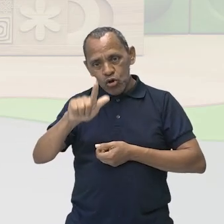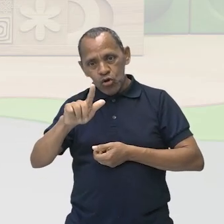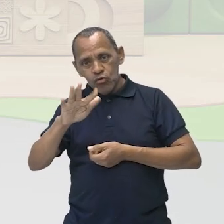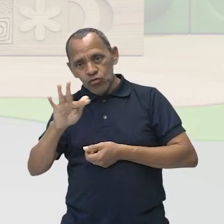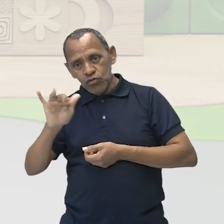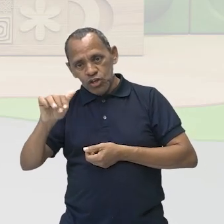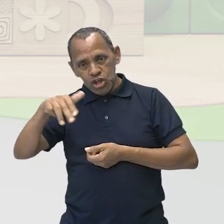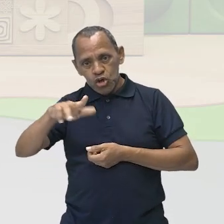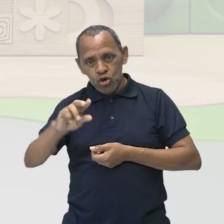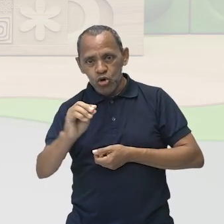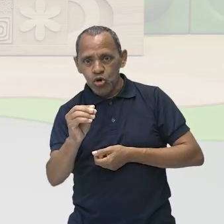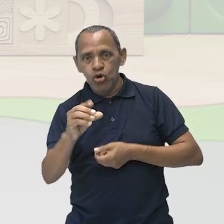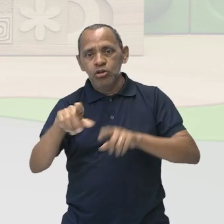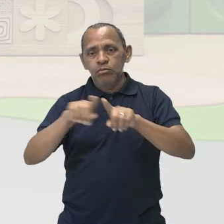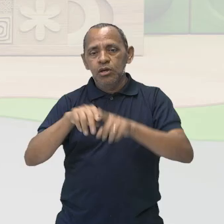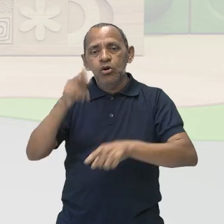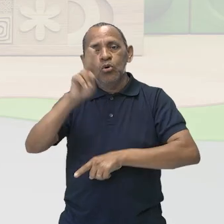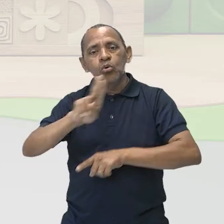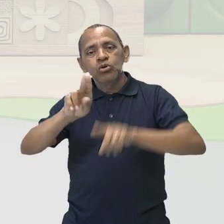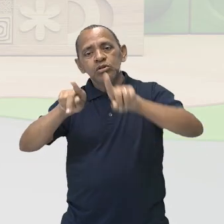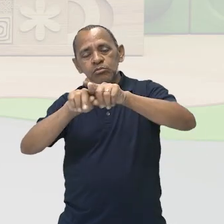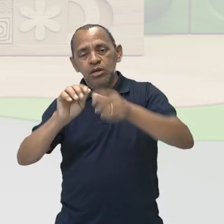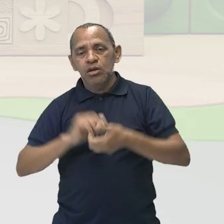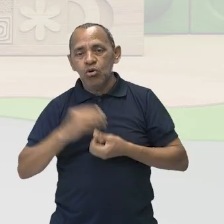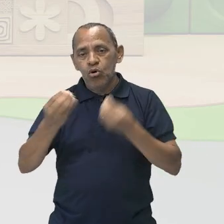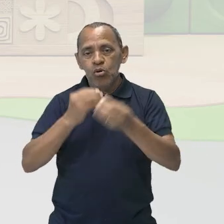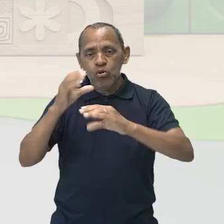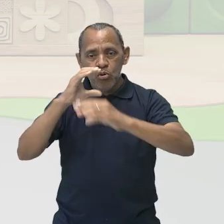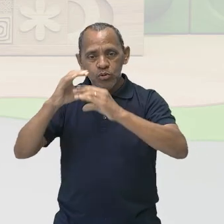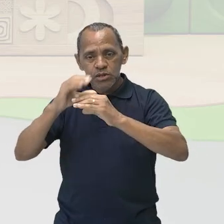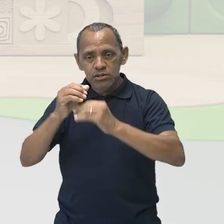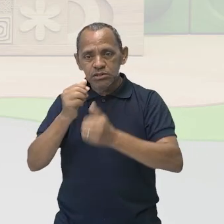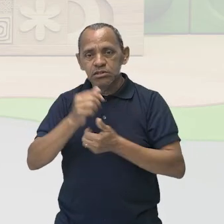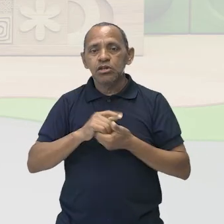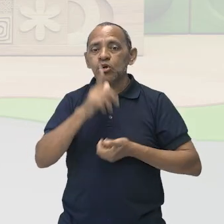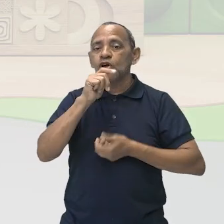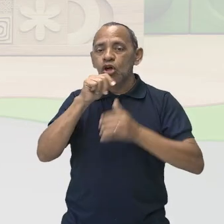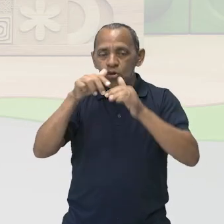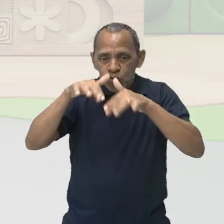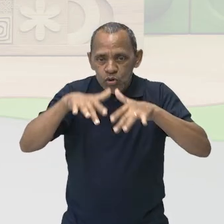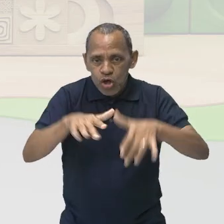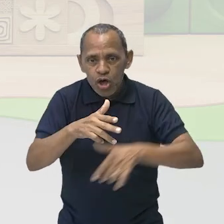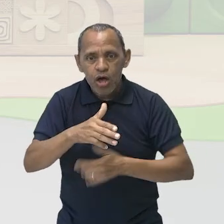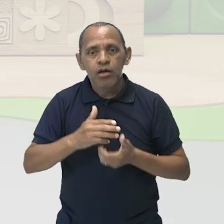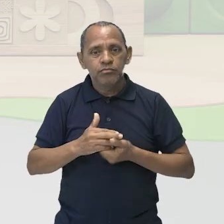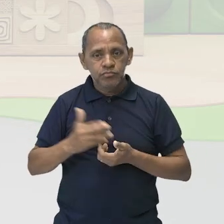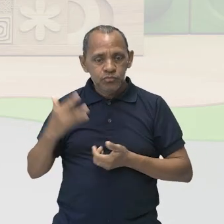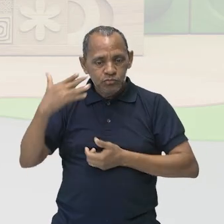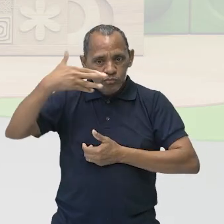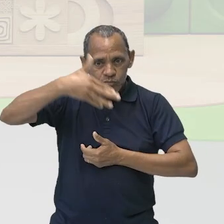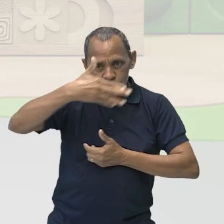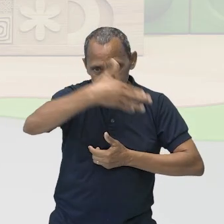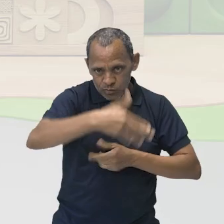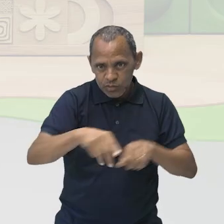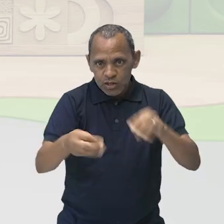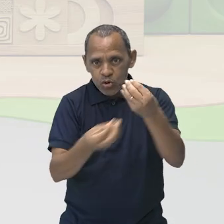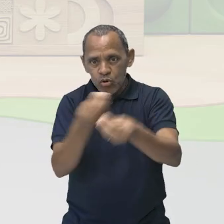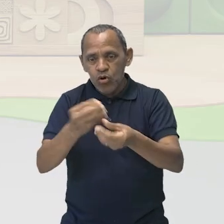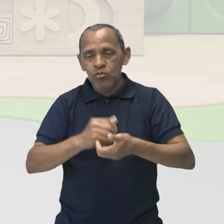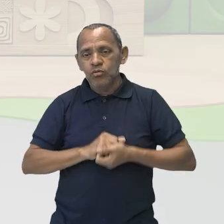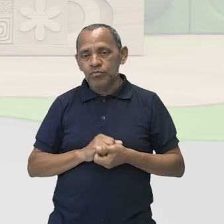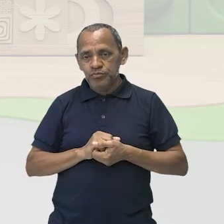para comunicação e navegação subaquática, assim como para a ecolocalização de presas. Como é que